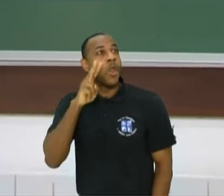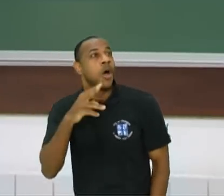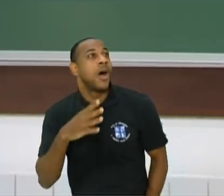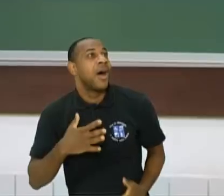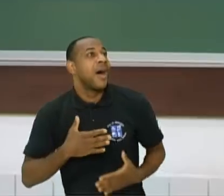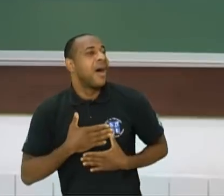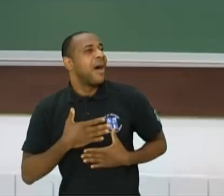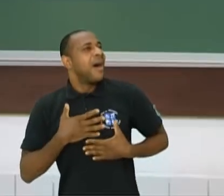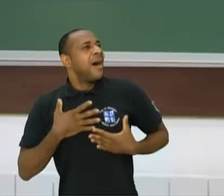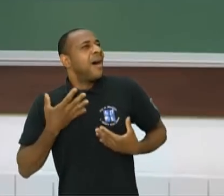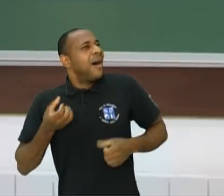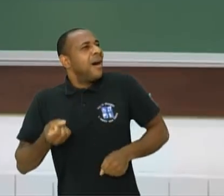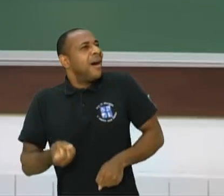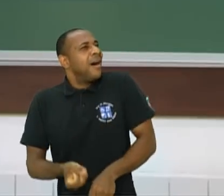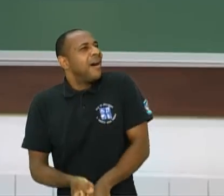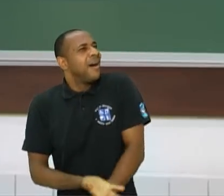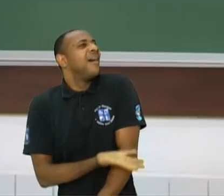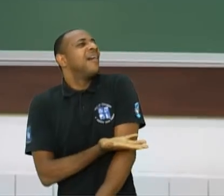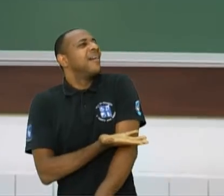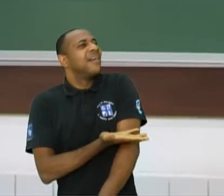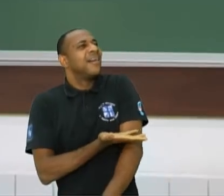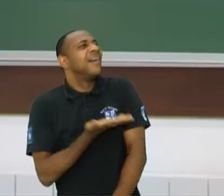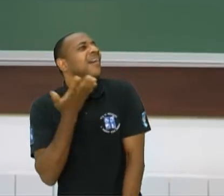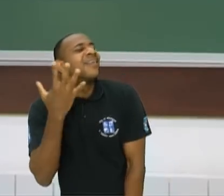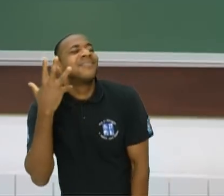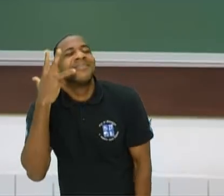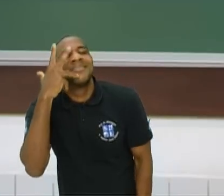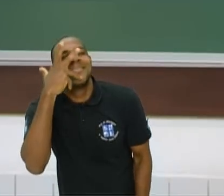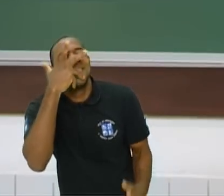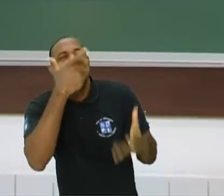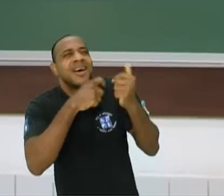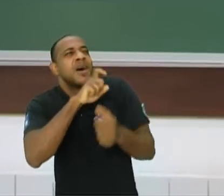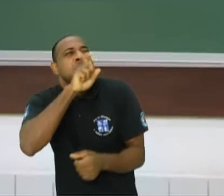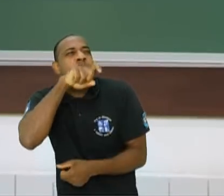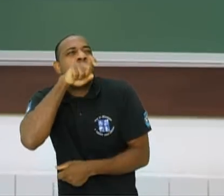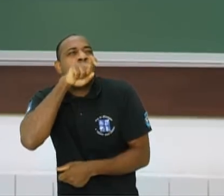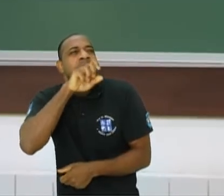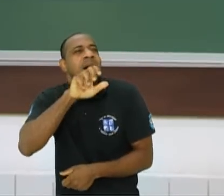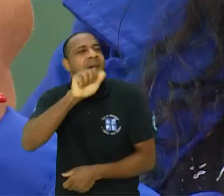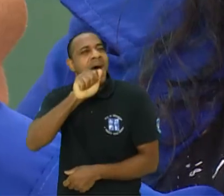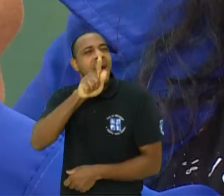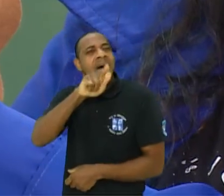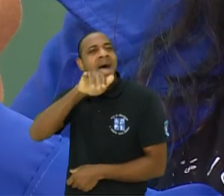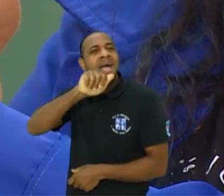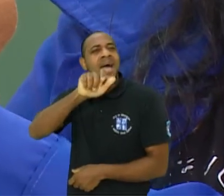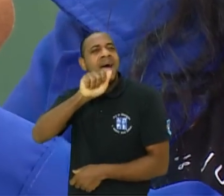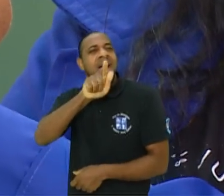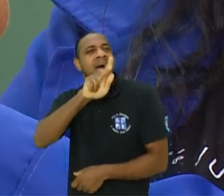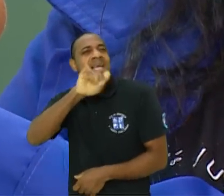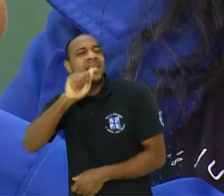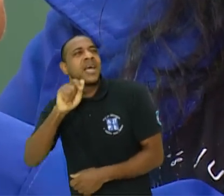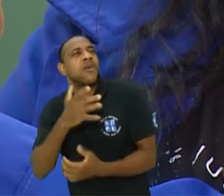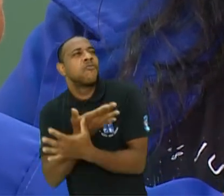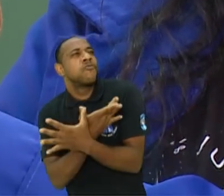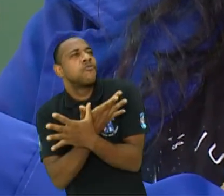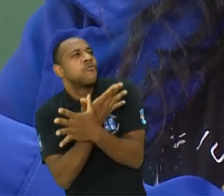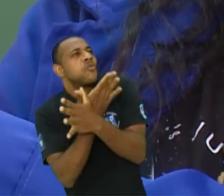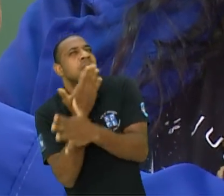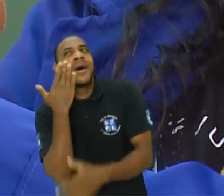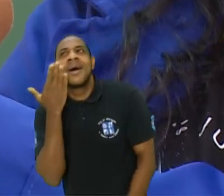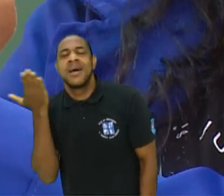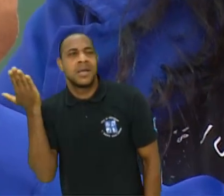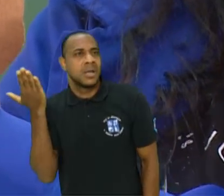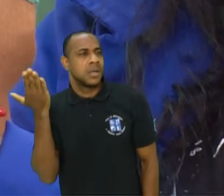emocionado. Ai, que coisa mais linda, era a águia voando. E o fazendeiro,